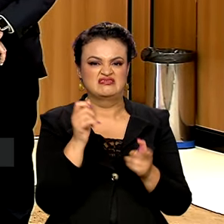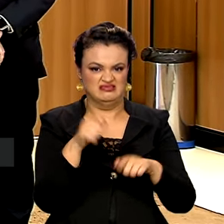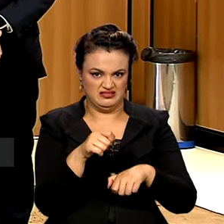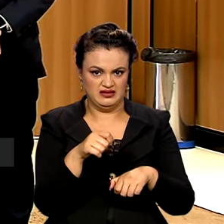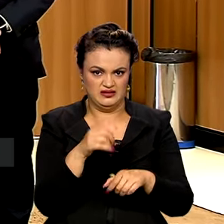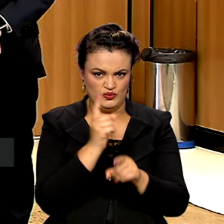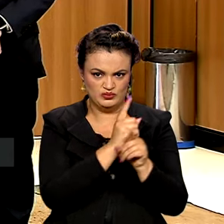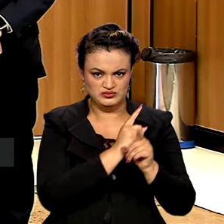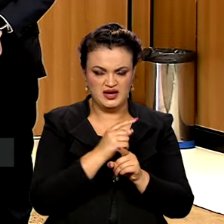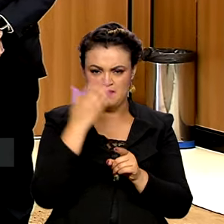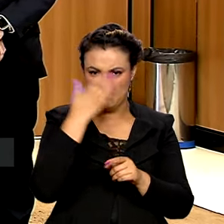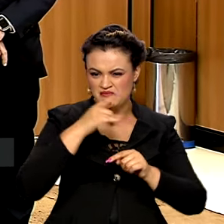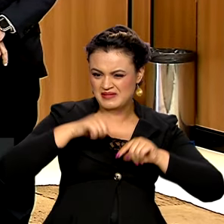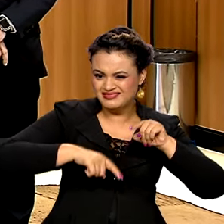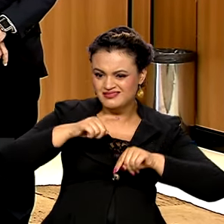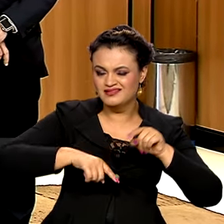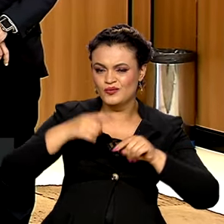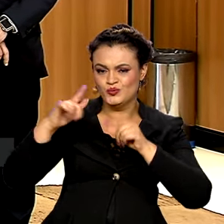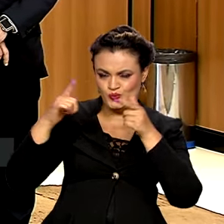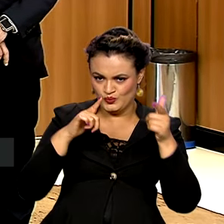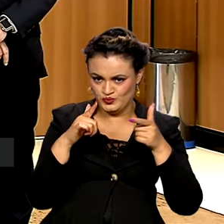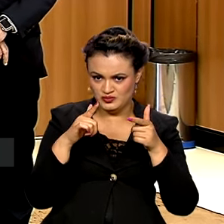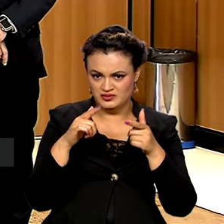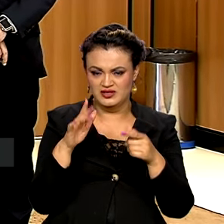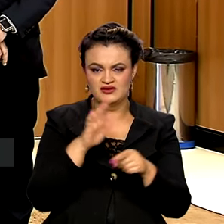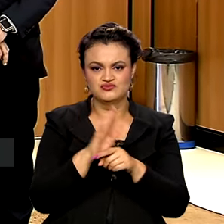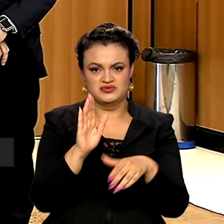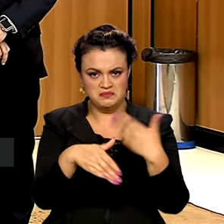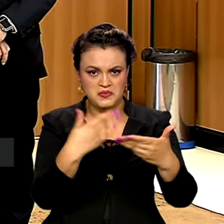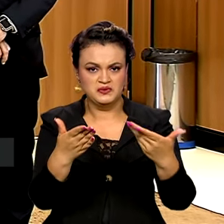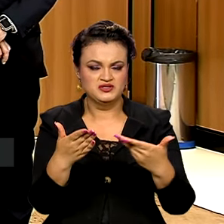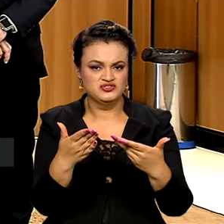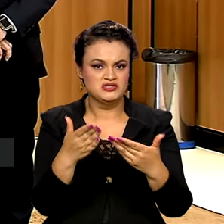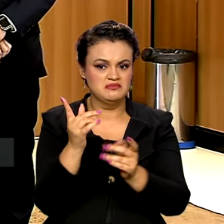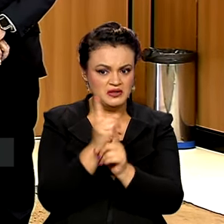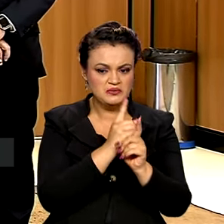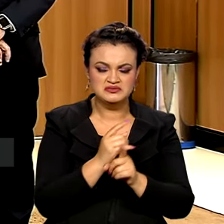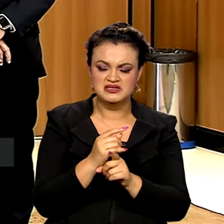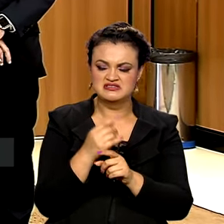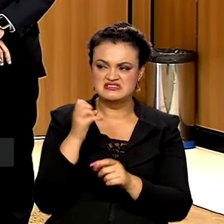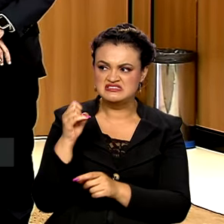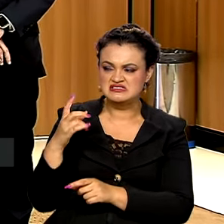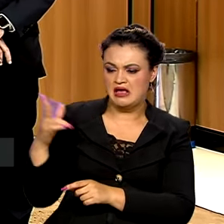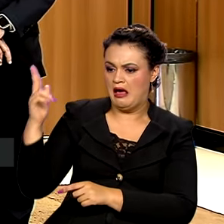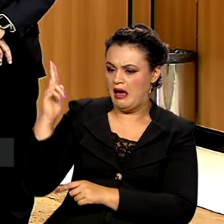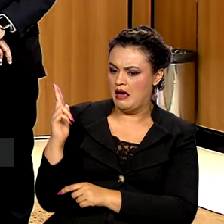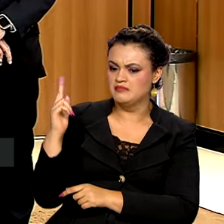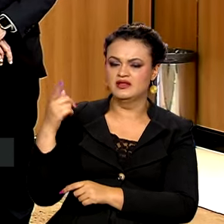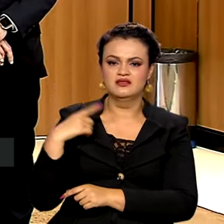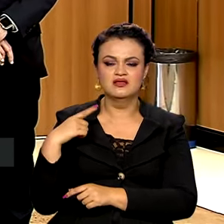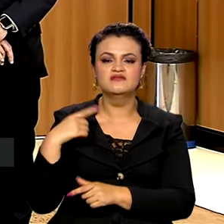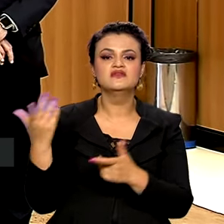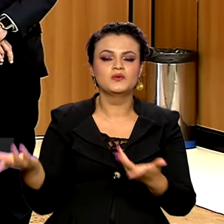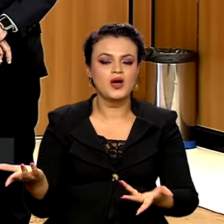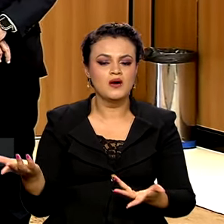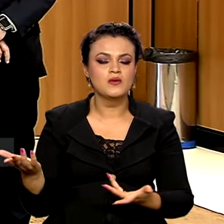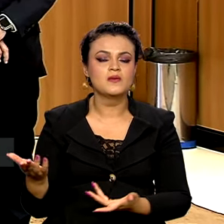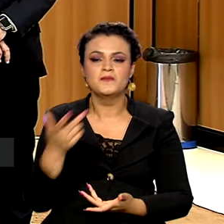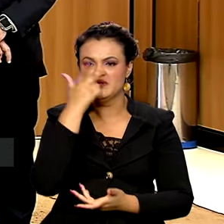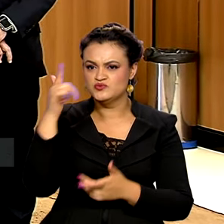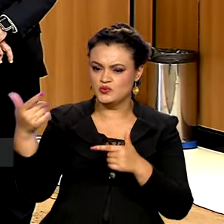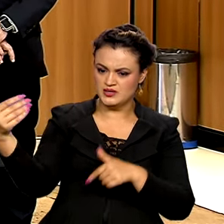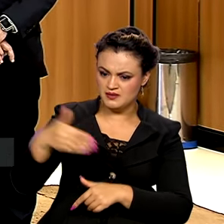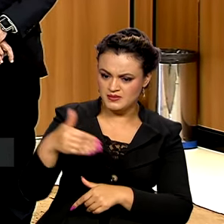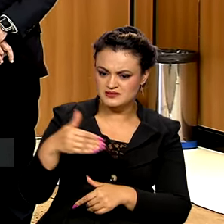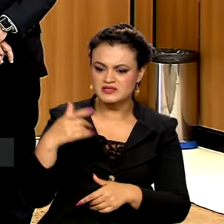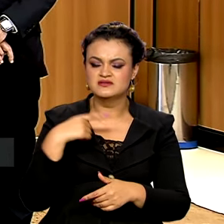de prova, material, que dê para avançar sobre essa questão do uso das armas, enfim, e de talvez o envolvimento de mais